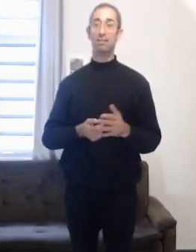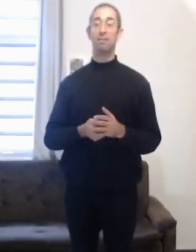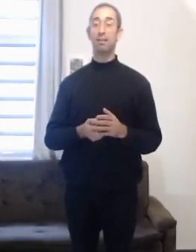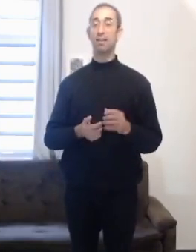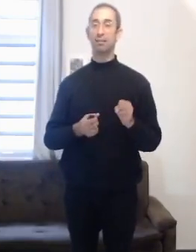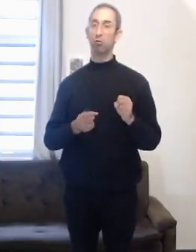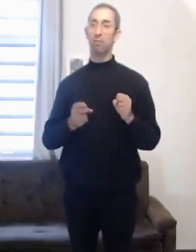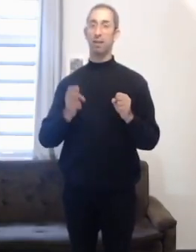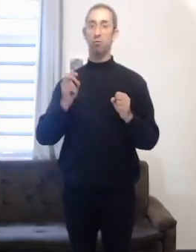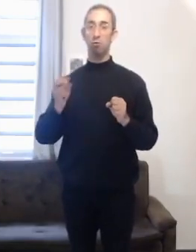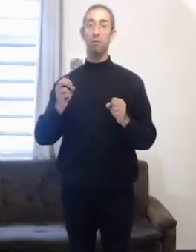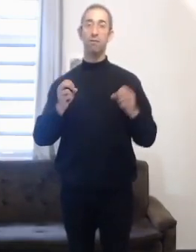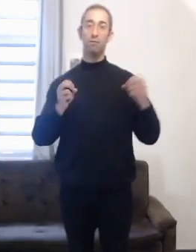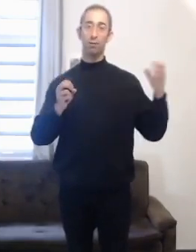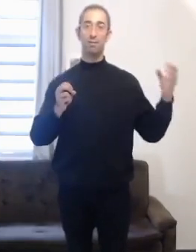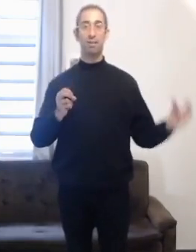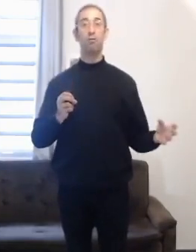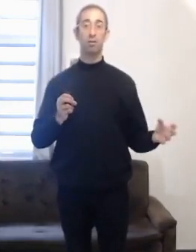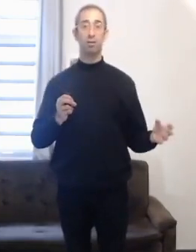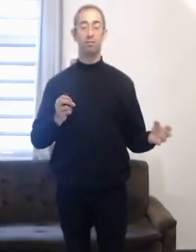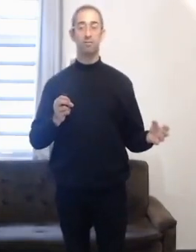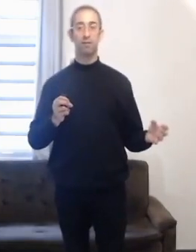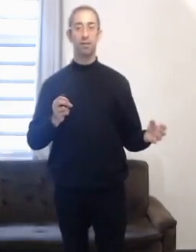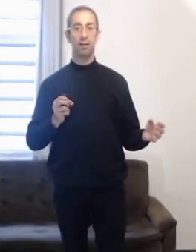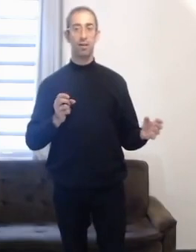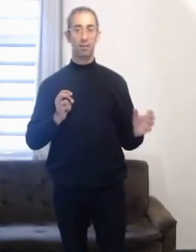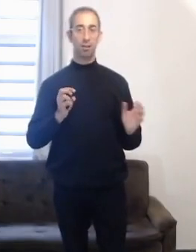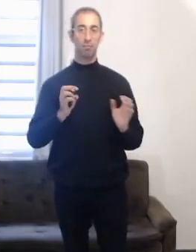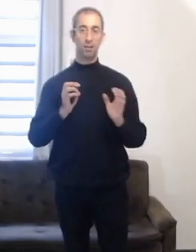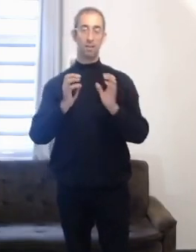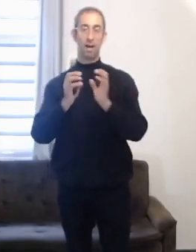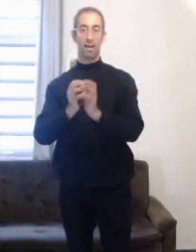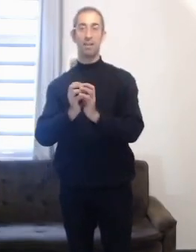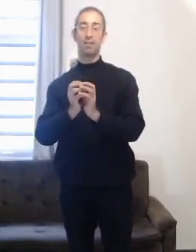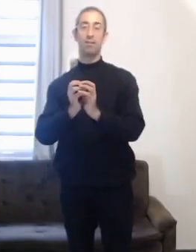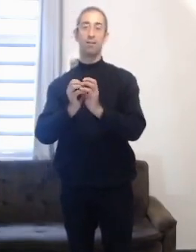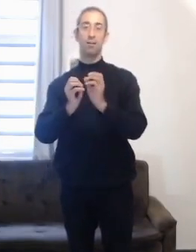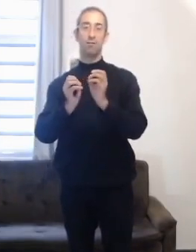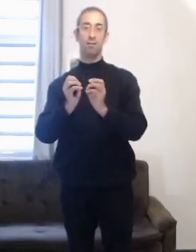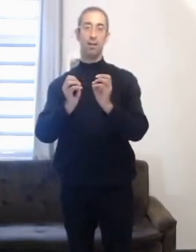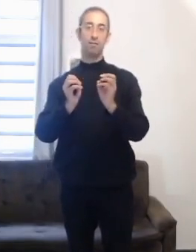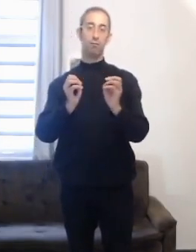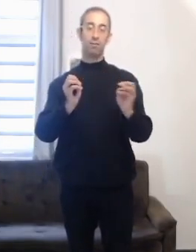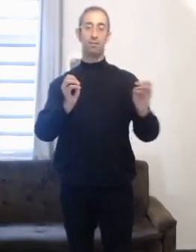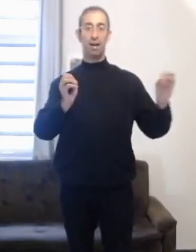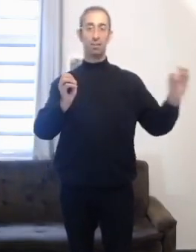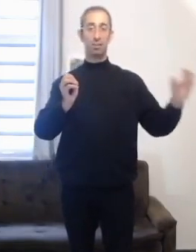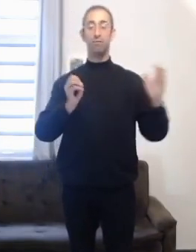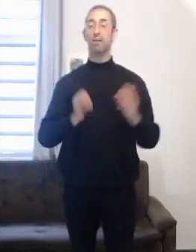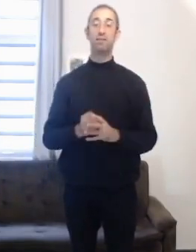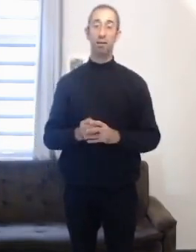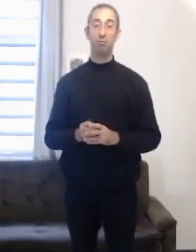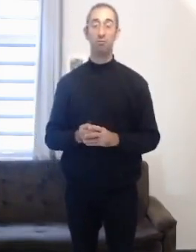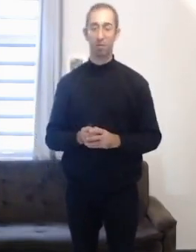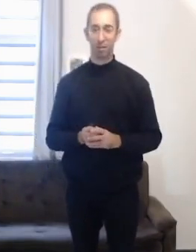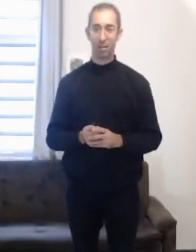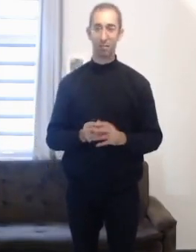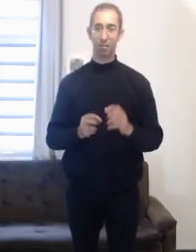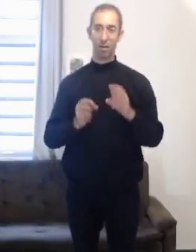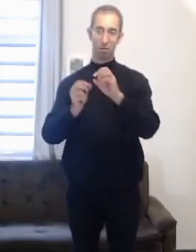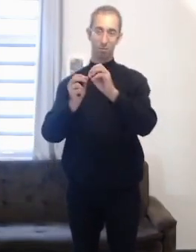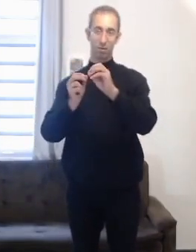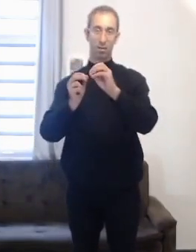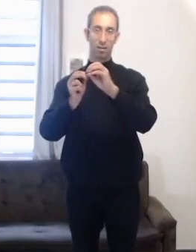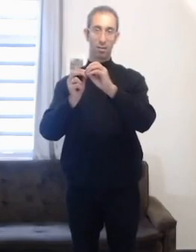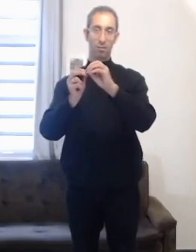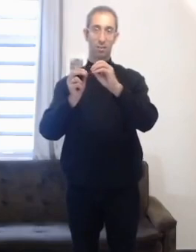que é assimétrica, tudo bem, uma influencia a outra. Então, por exemplo, a renda vai influenciar a gentrificação, por exemplo,